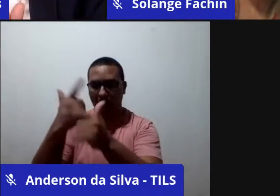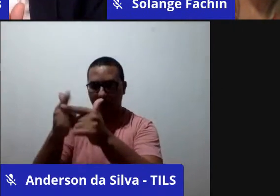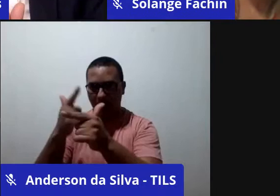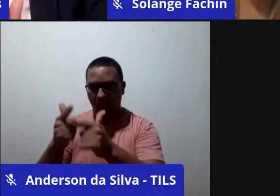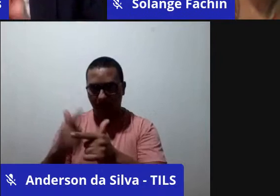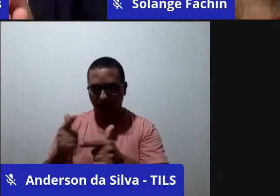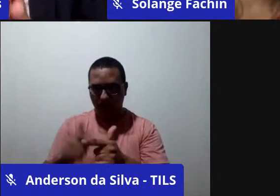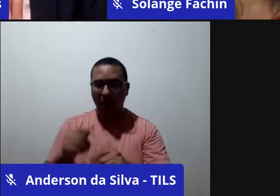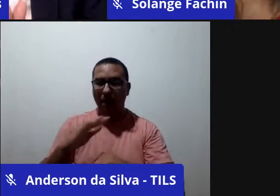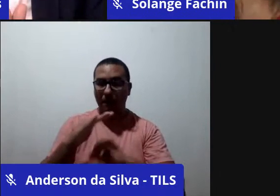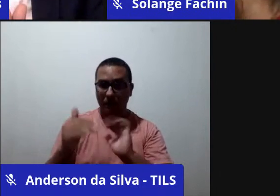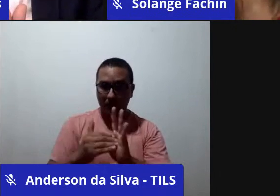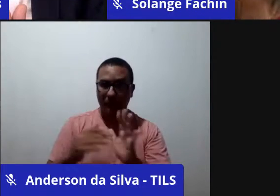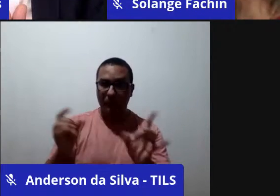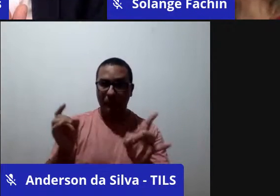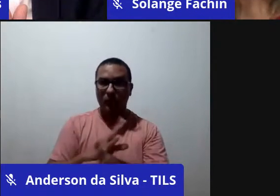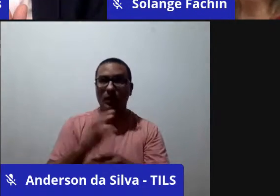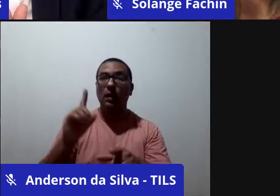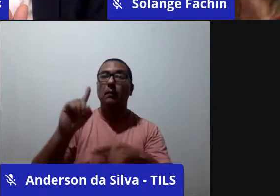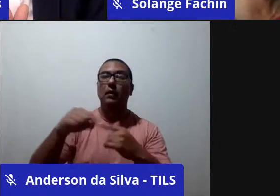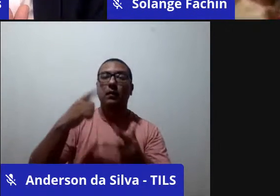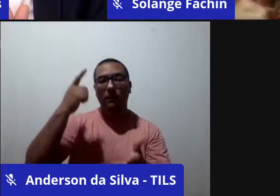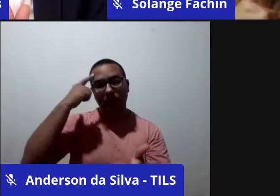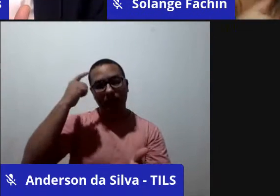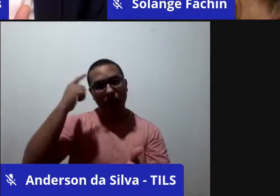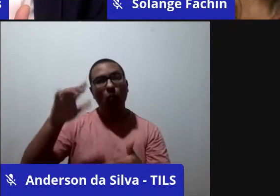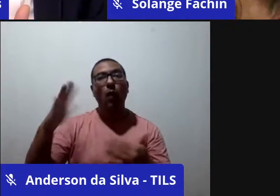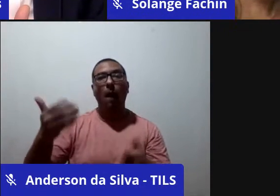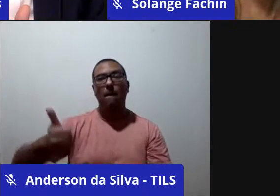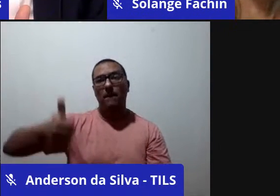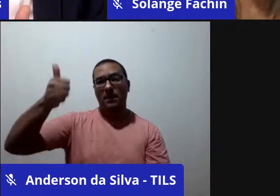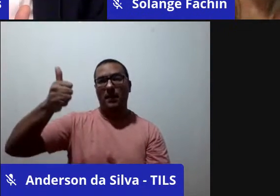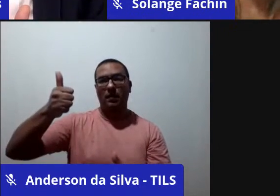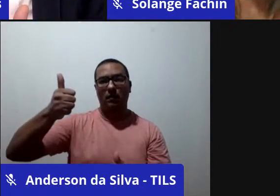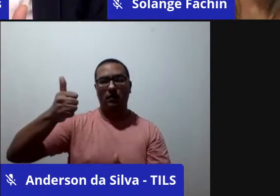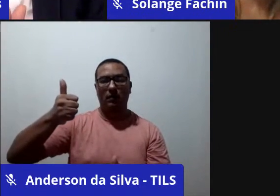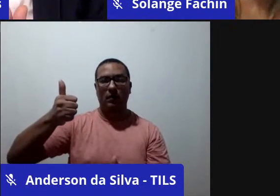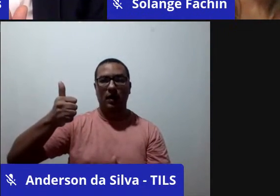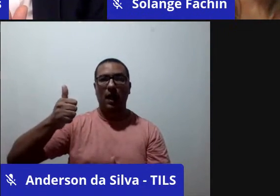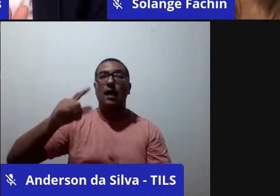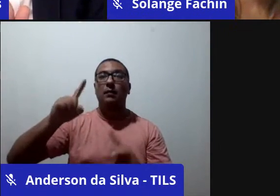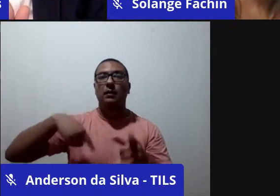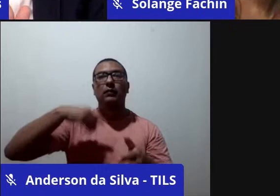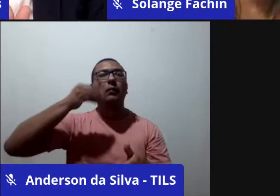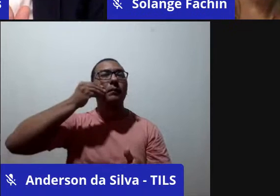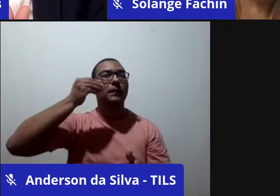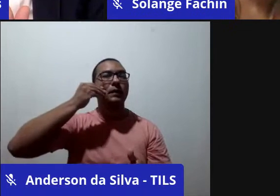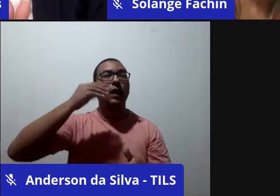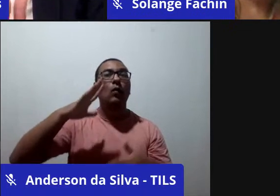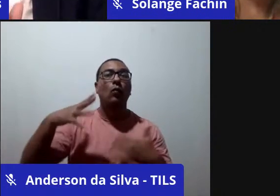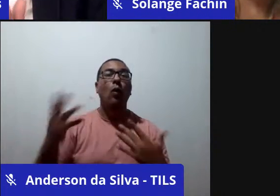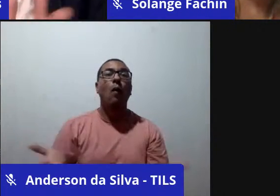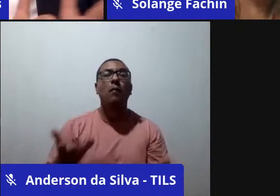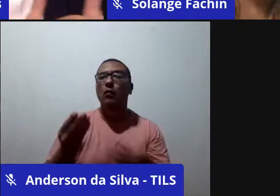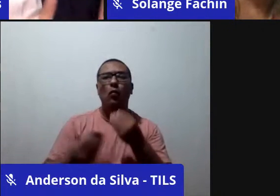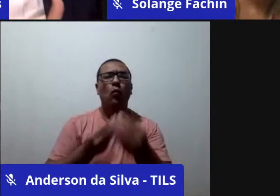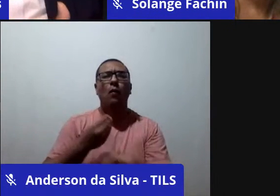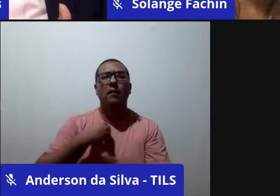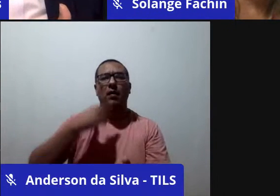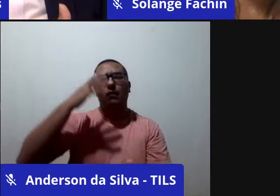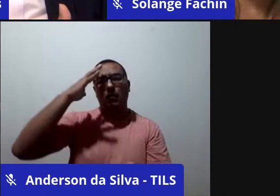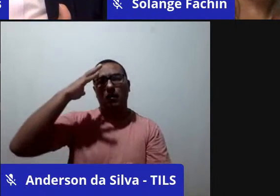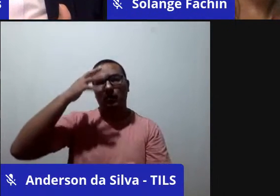problema. Uma vez definido o problema, eu vou buscar as soluções para aquele problema. Da mesma